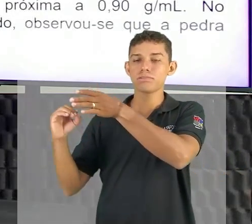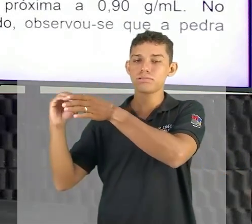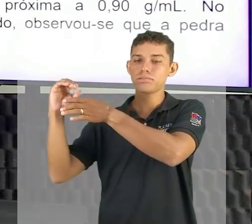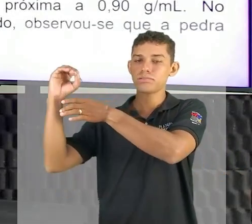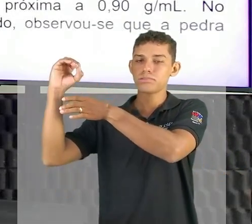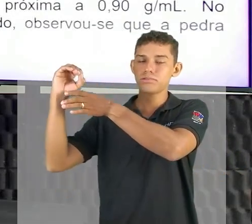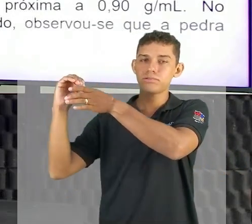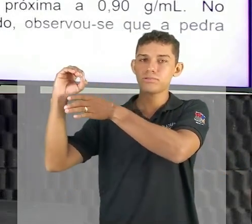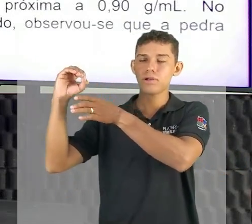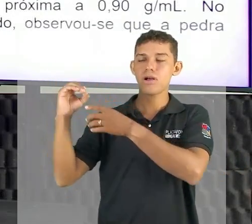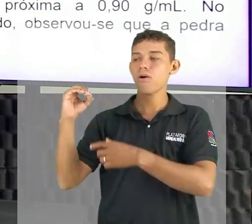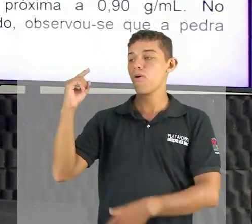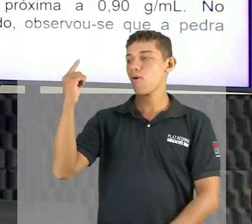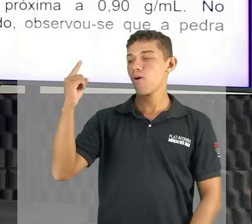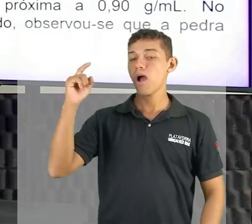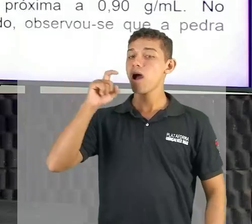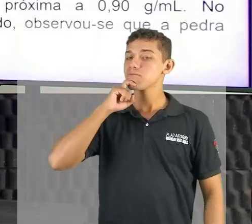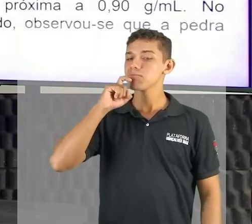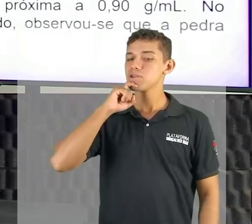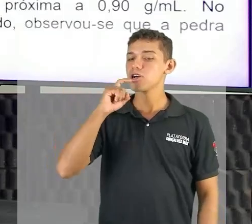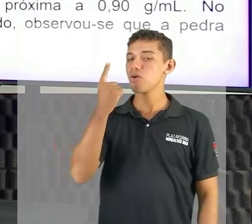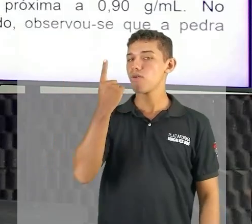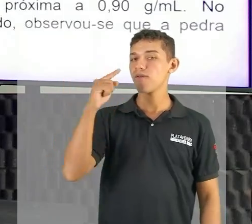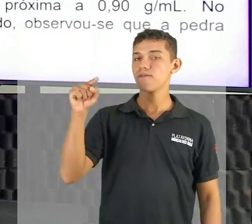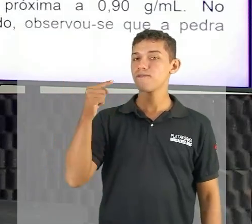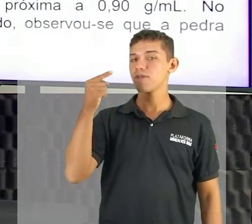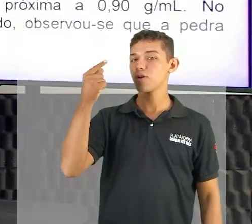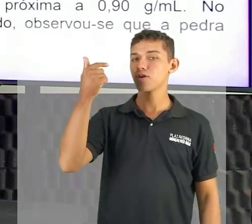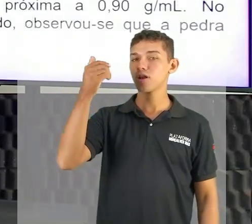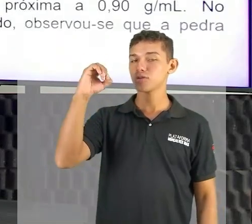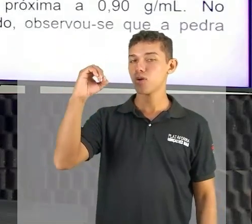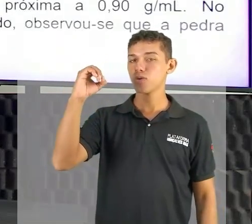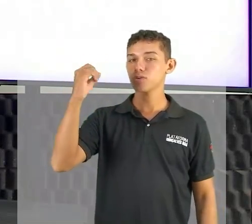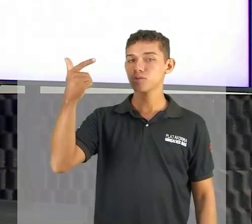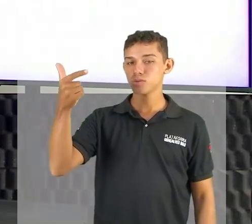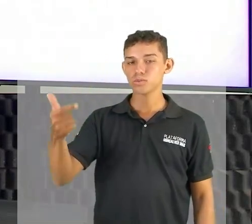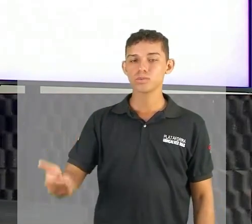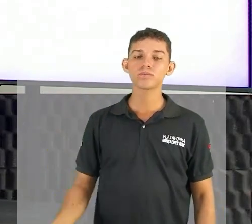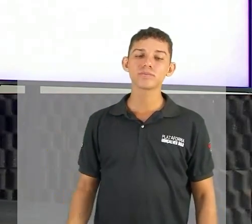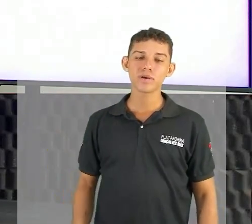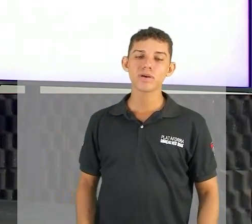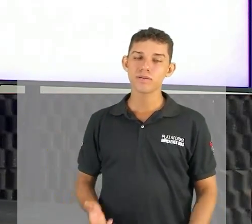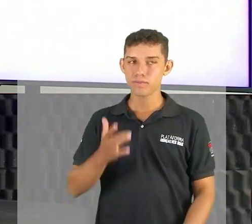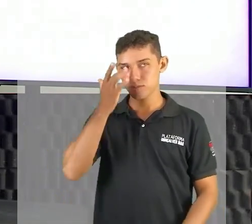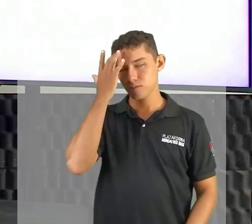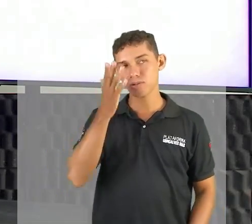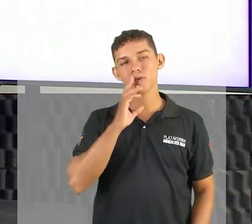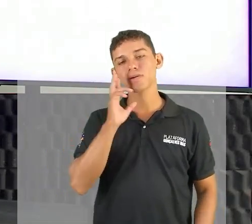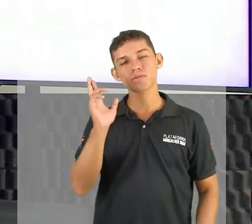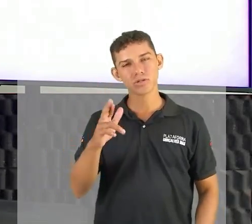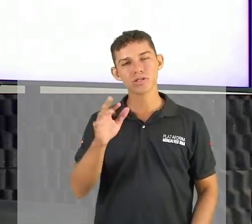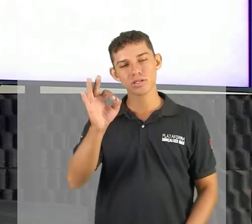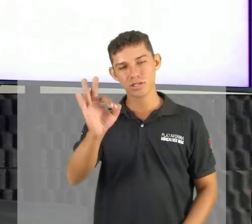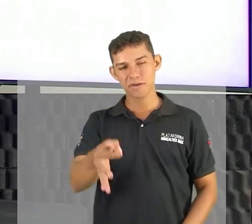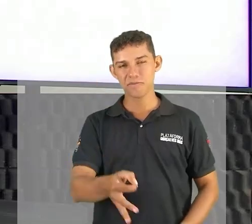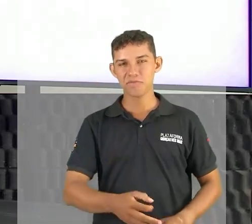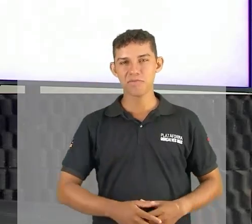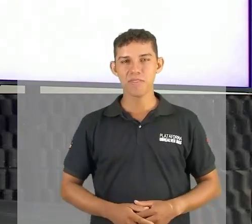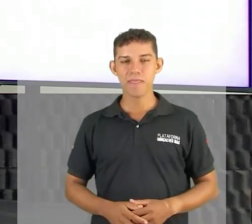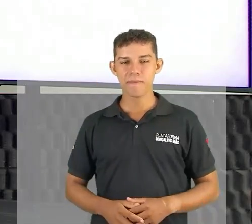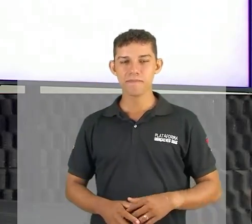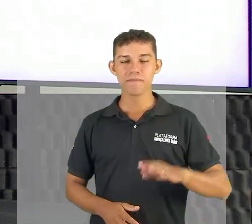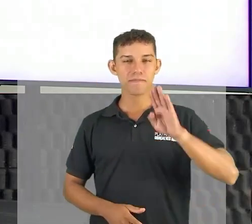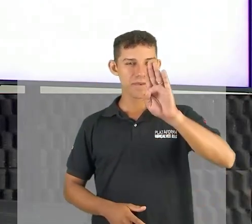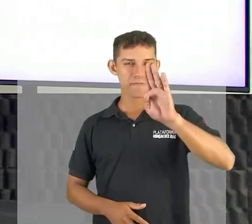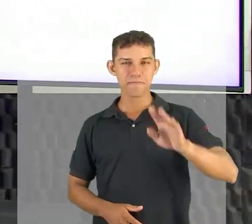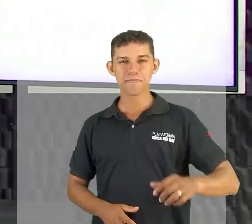iria flutuar. Tá certo? Então, é só ter calma. Uma questão que você não teria muita dificuldade de responder. Resposta à questão letra